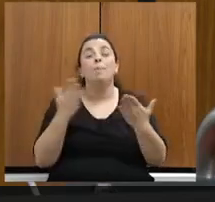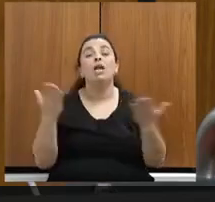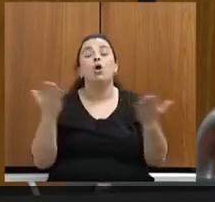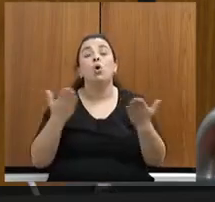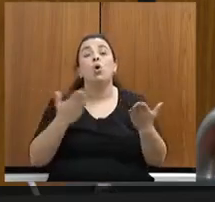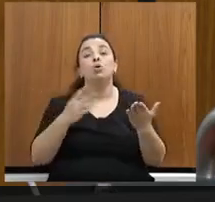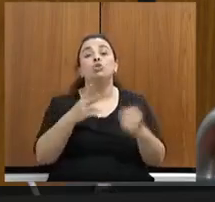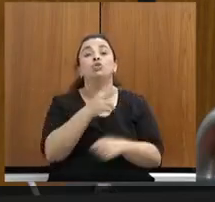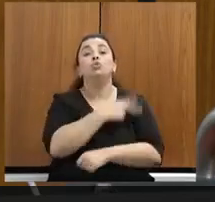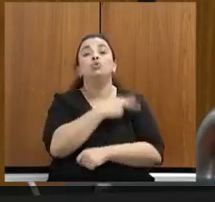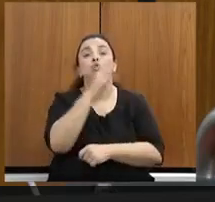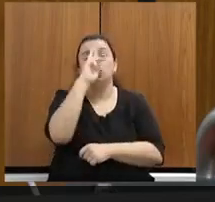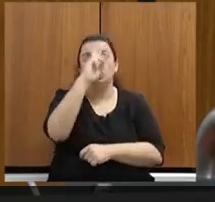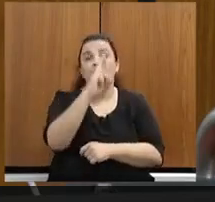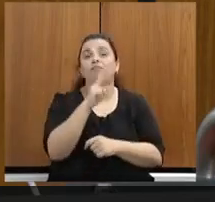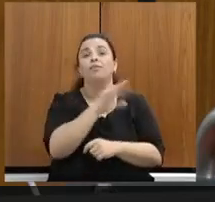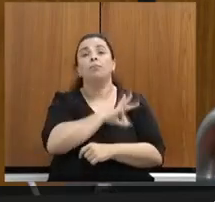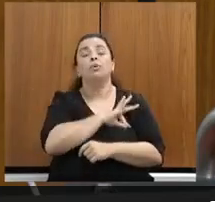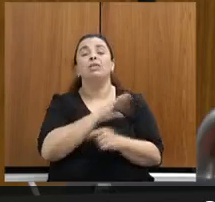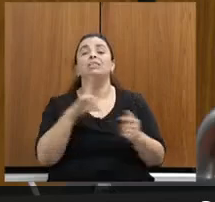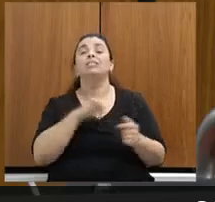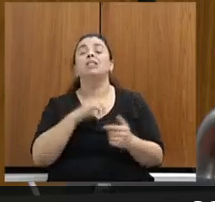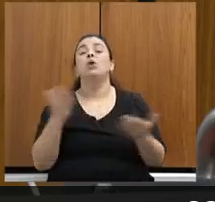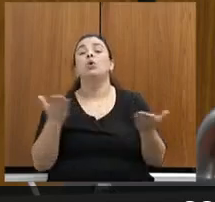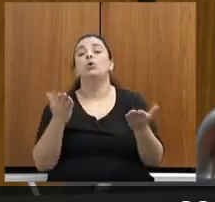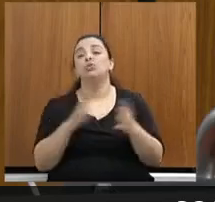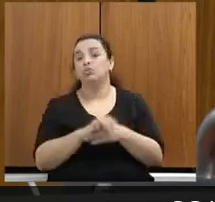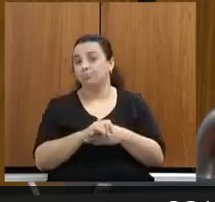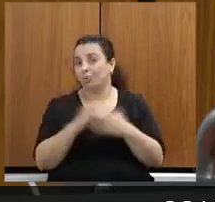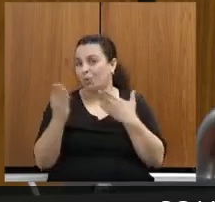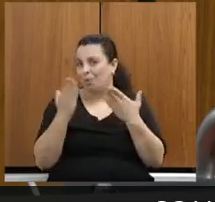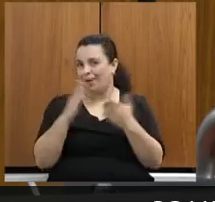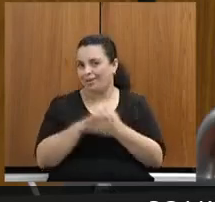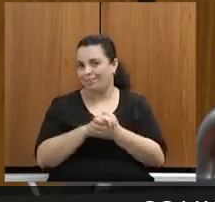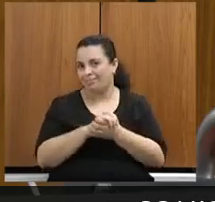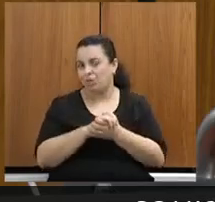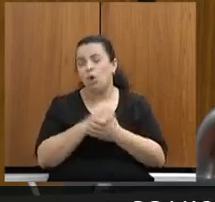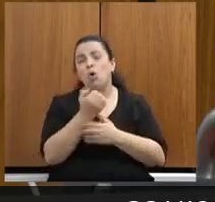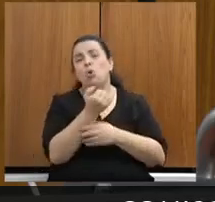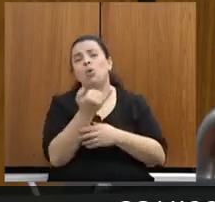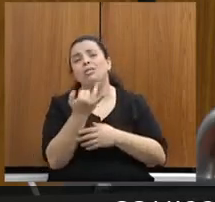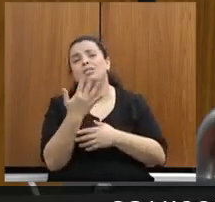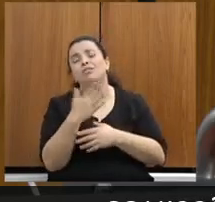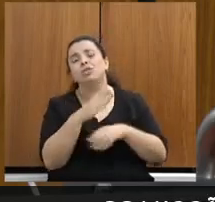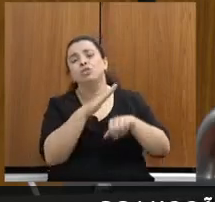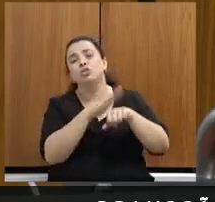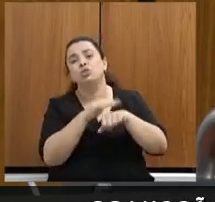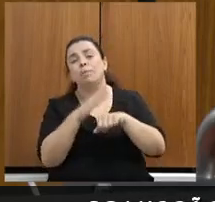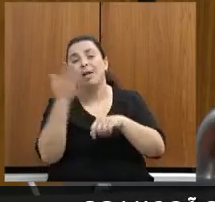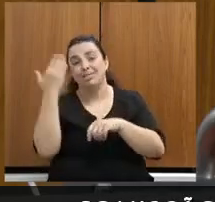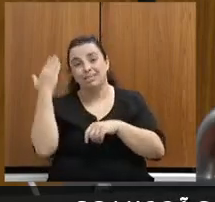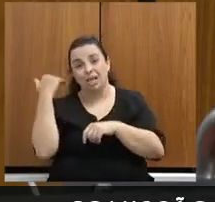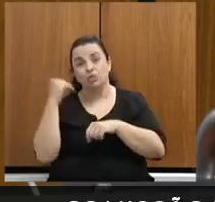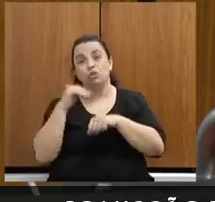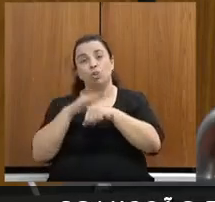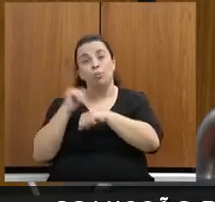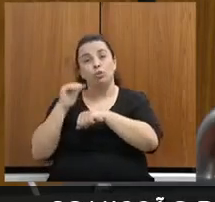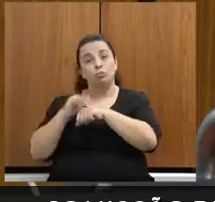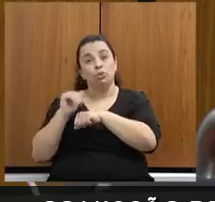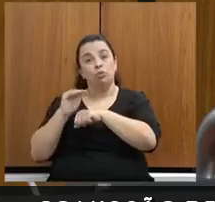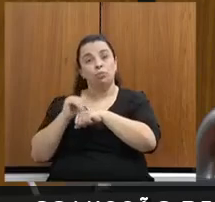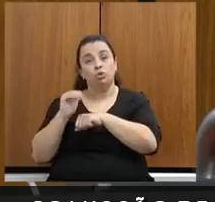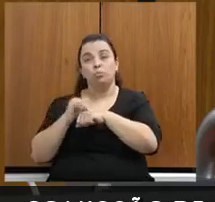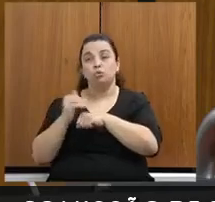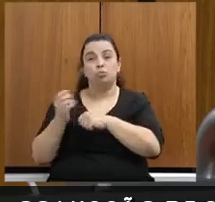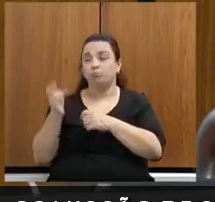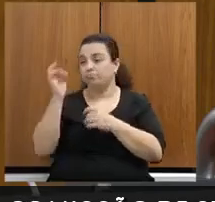temos e quantas vezes o Convidou convocou e eles não vieram aqui nos